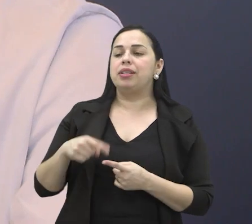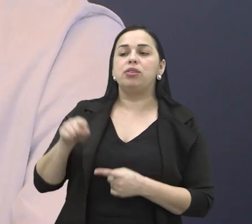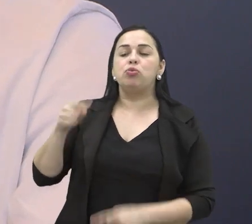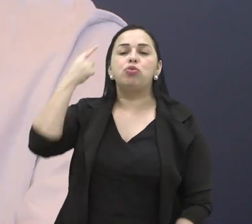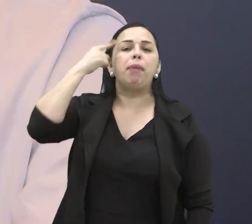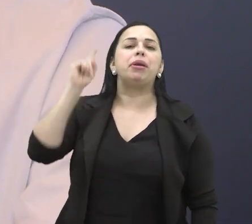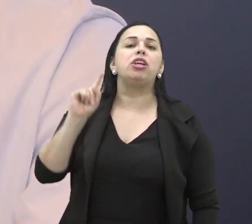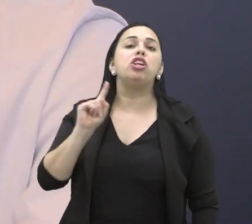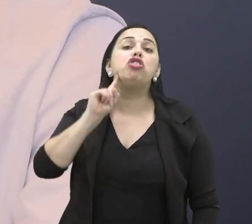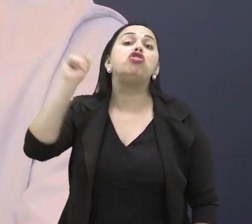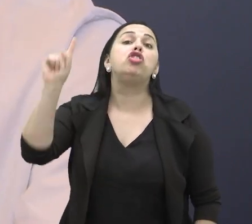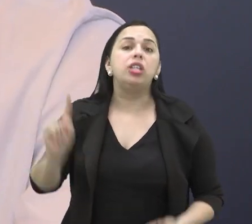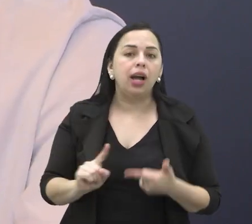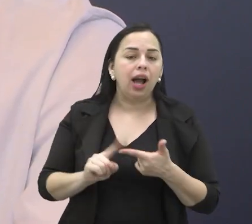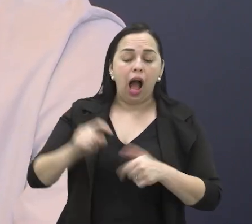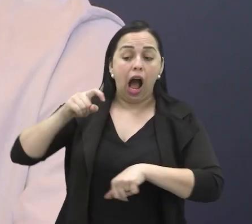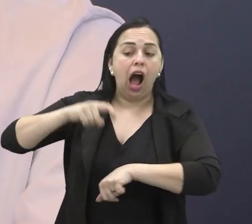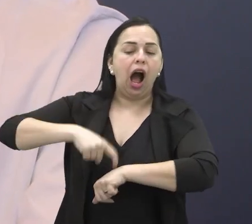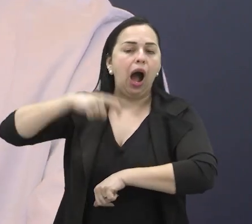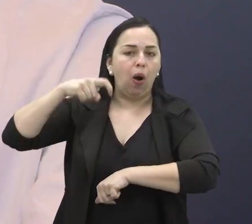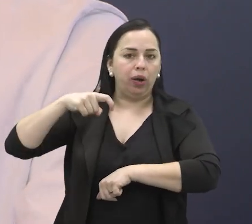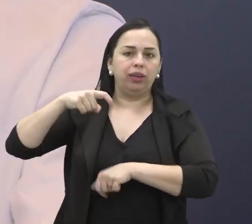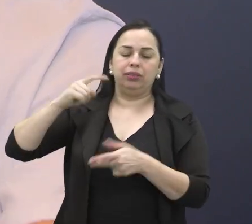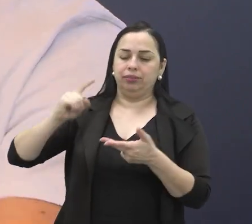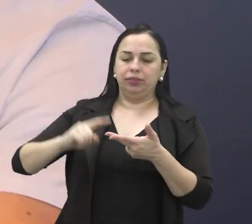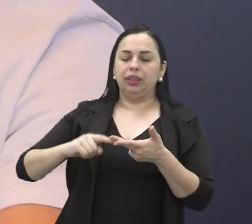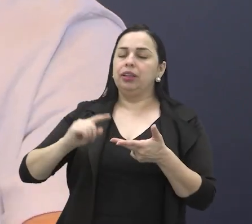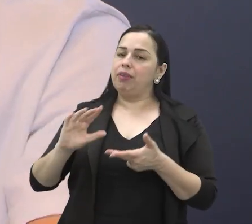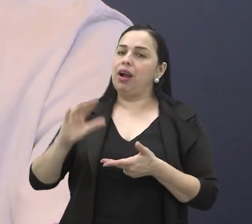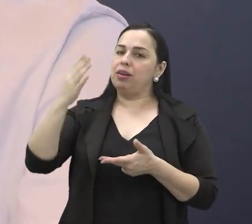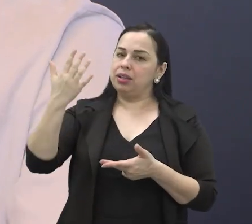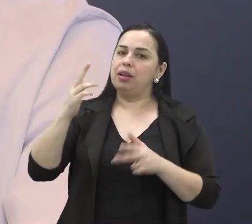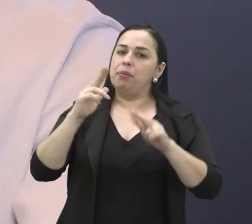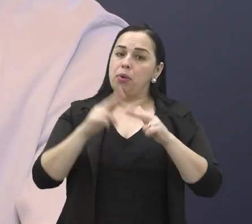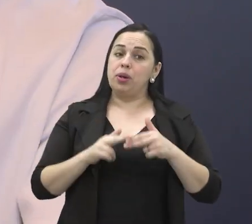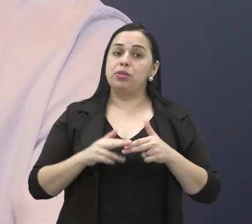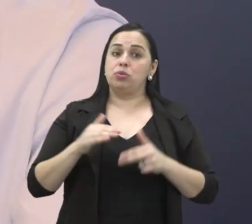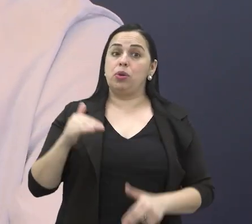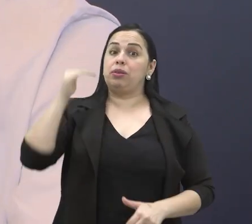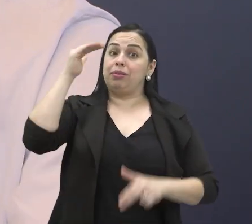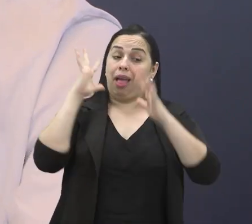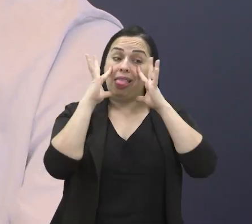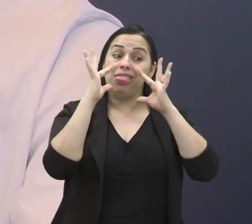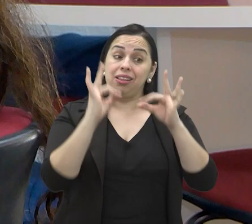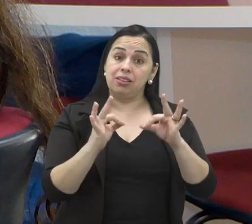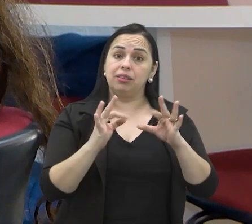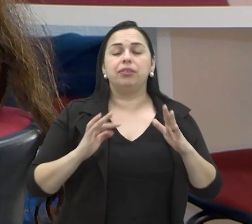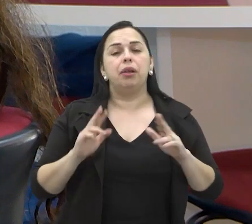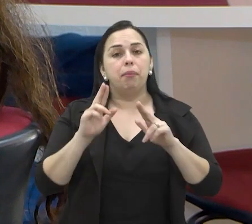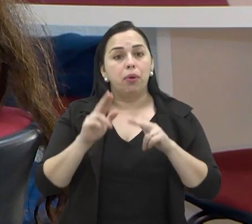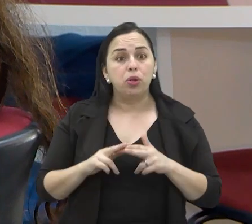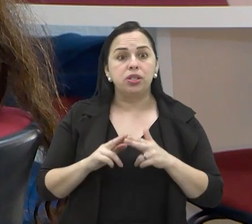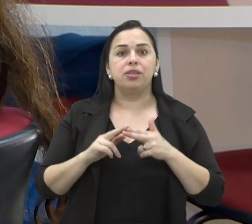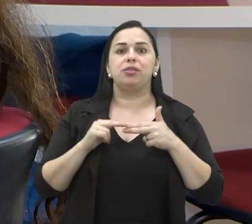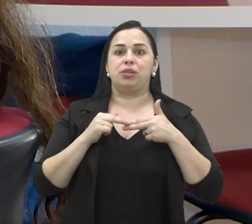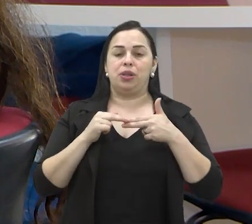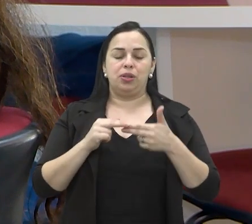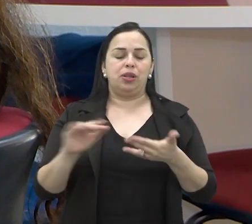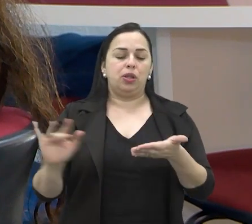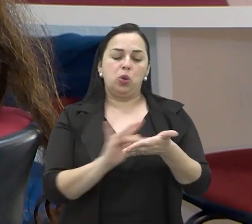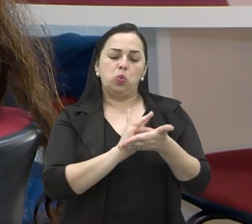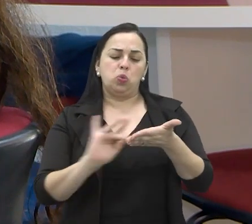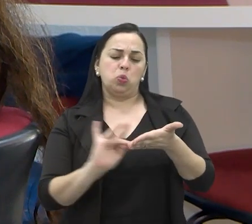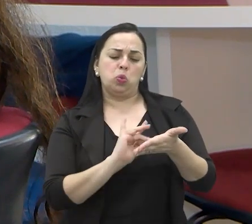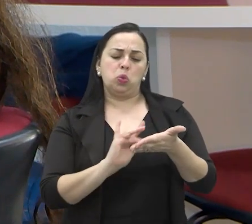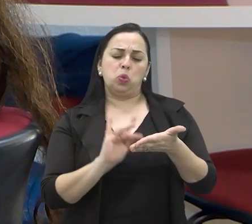que vai acontecer, quando vai acontecer, com quem vai acontecer. Então, é outro fator que os adultos precisam estar atentos. Por isso, controlar